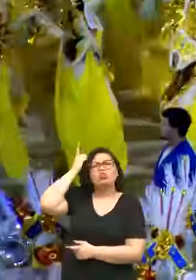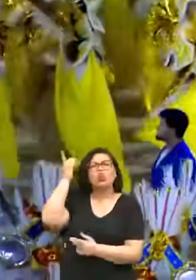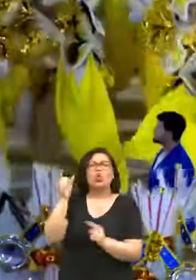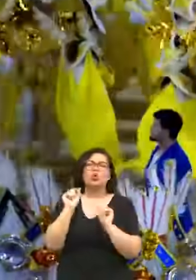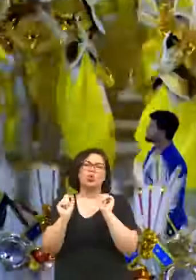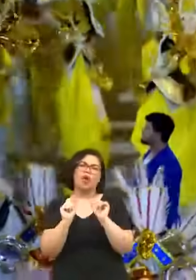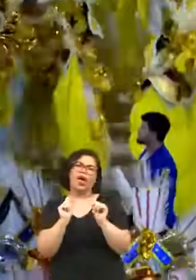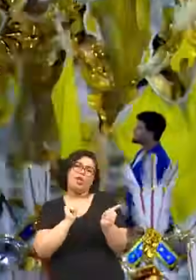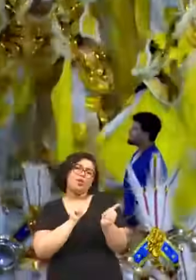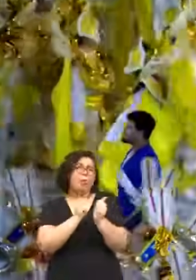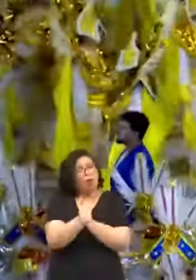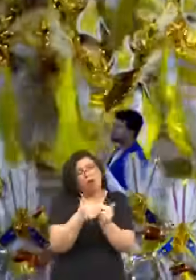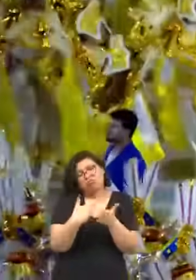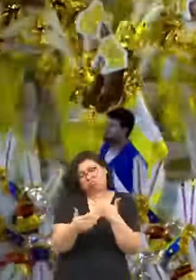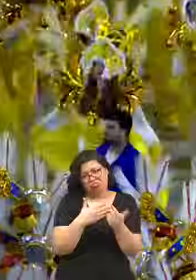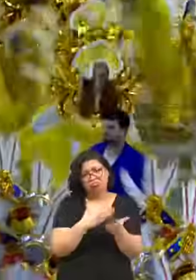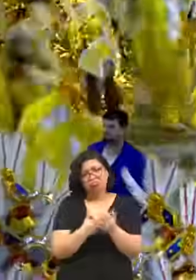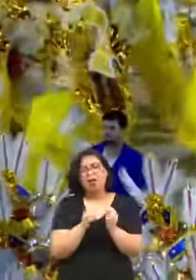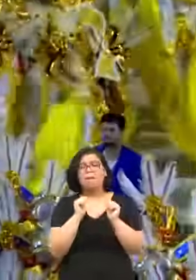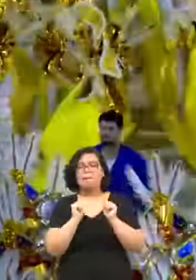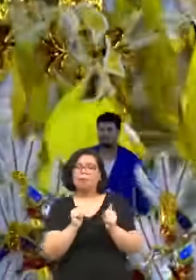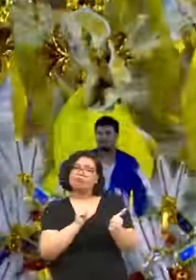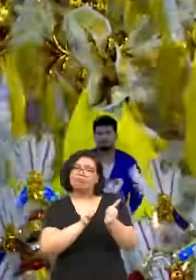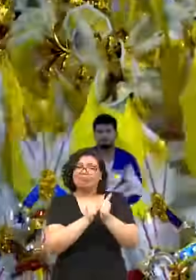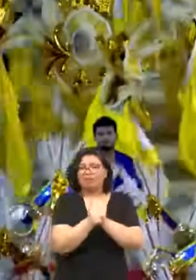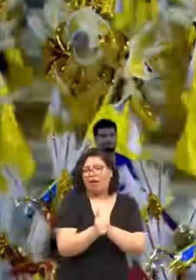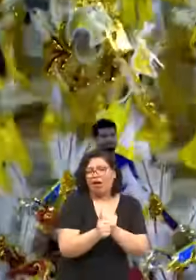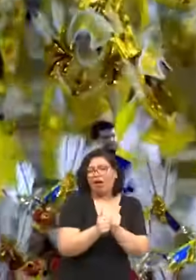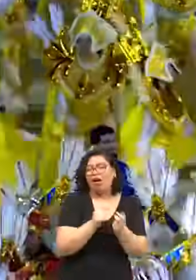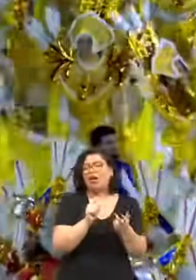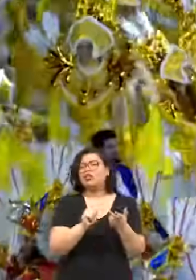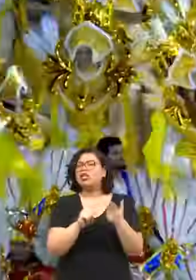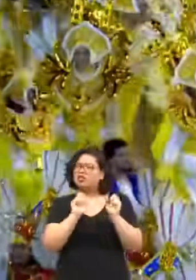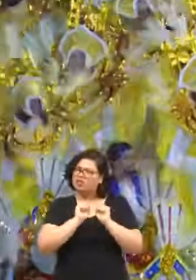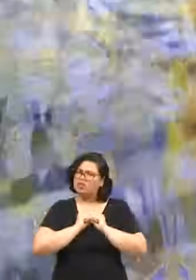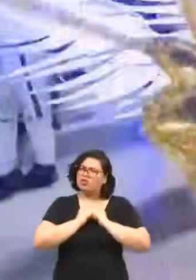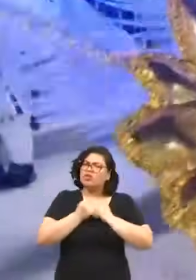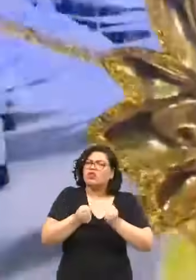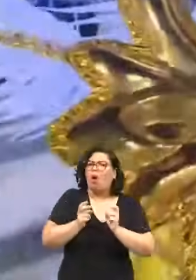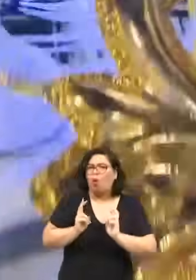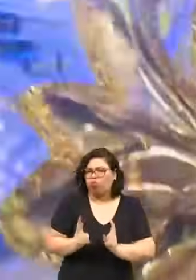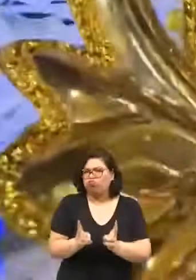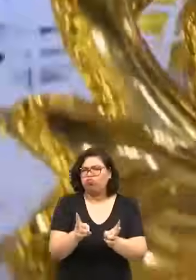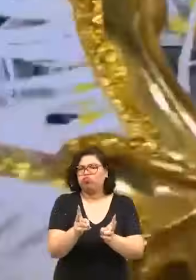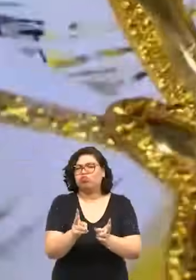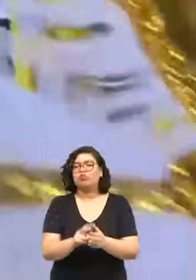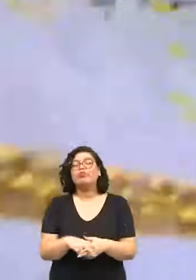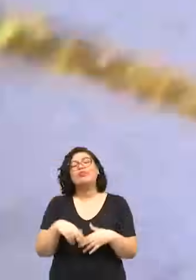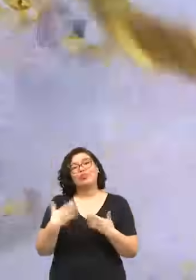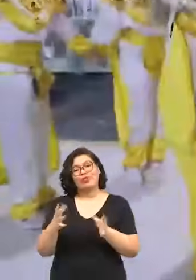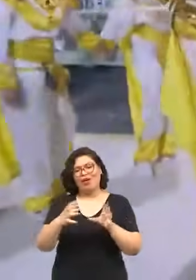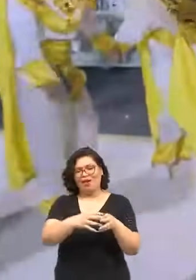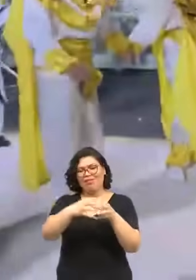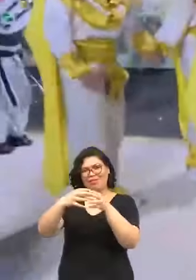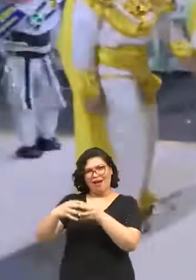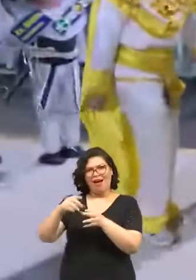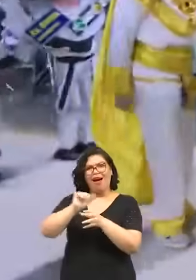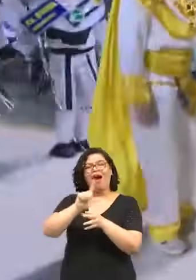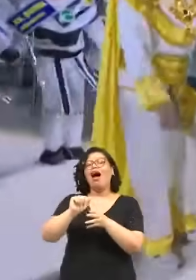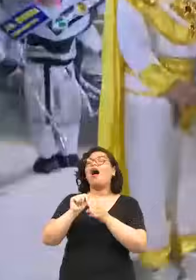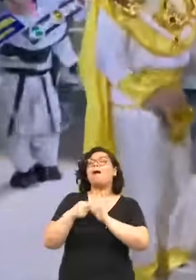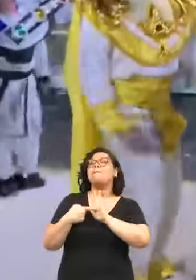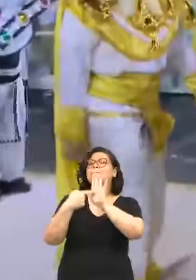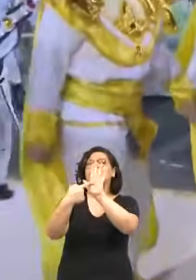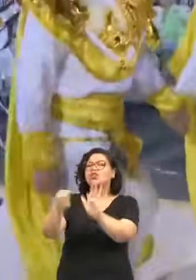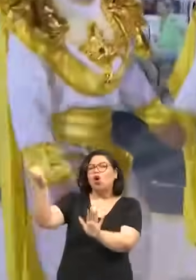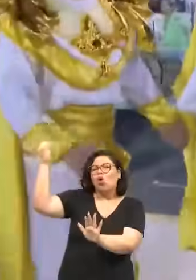de esporte, né? É, de ser atleta, de seguir se esforçando. Então essa parte foi a parte que apresentou os dons